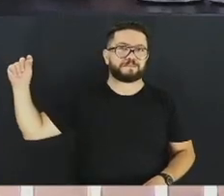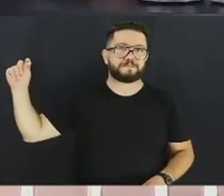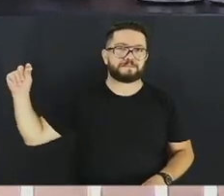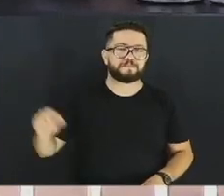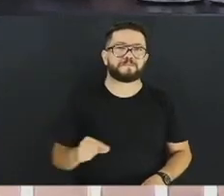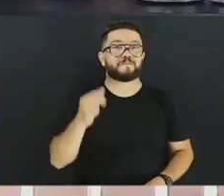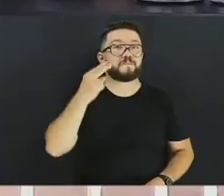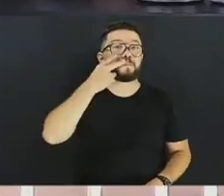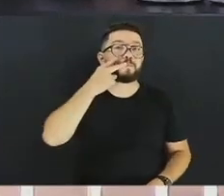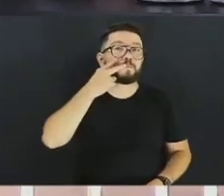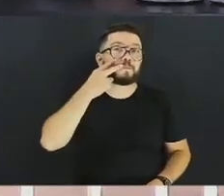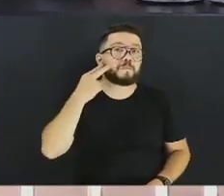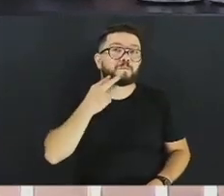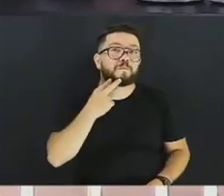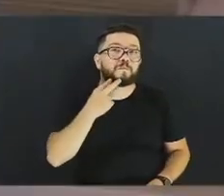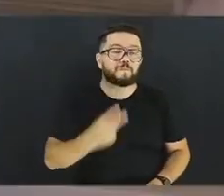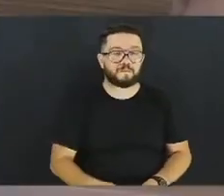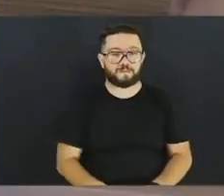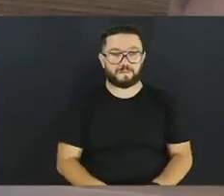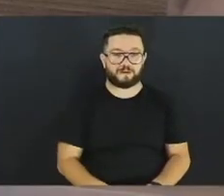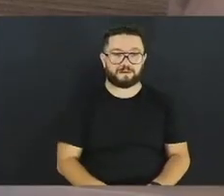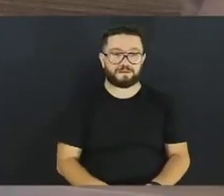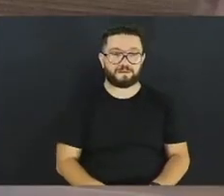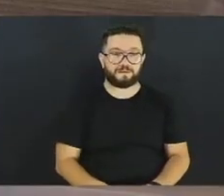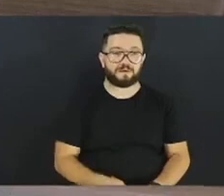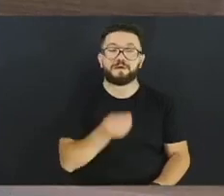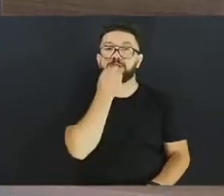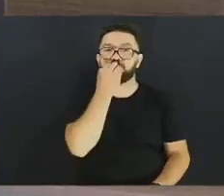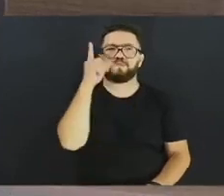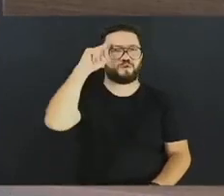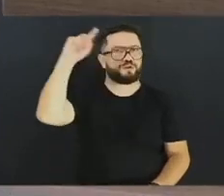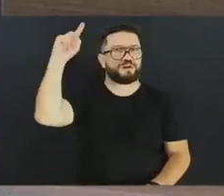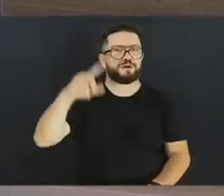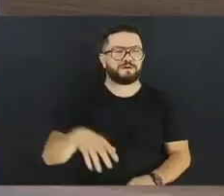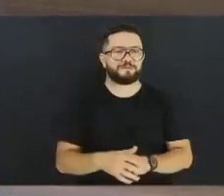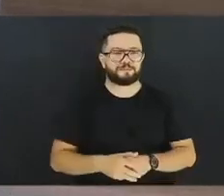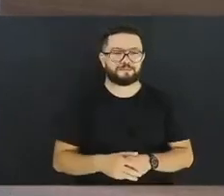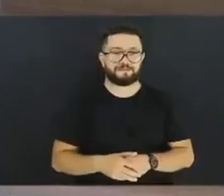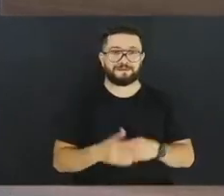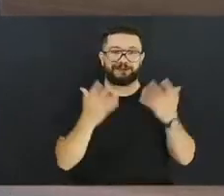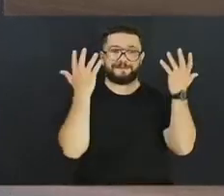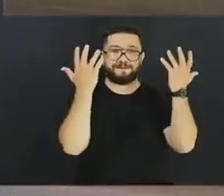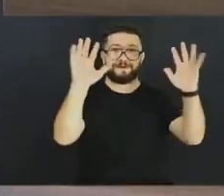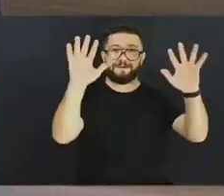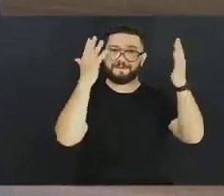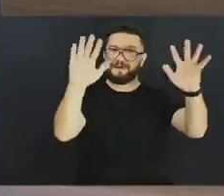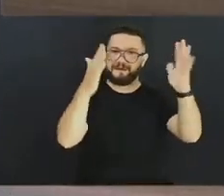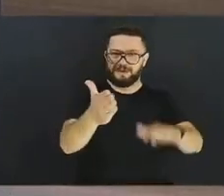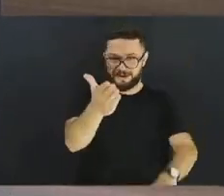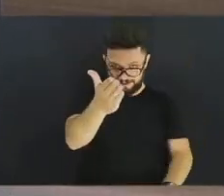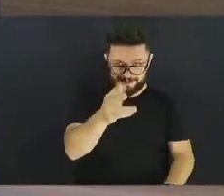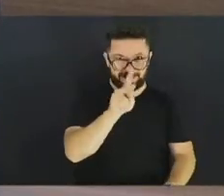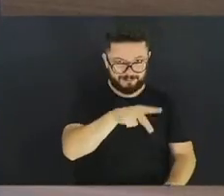Barbosa. Bom dia, obrigada, senhor presidente. Parabéns também aqui, pela fala,